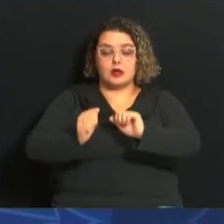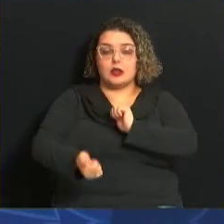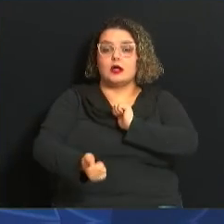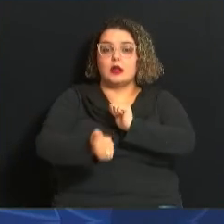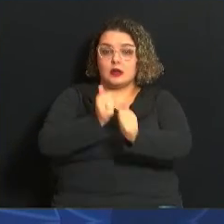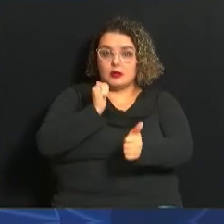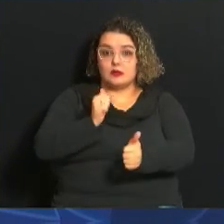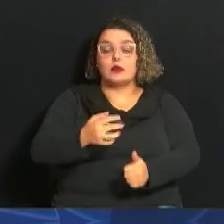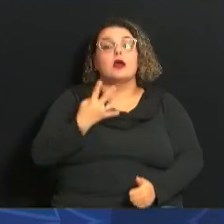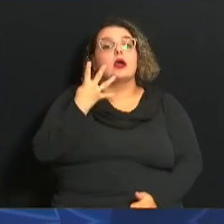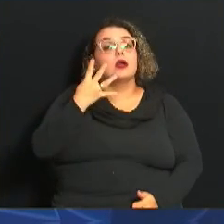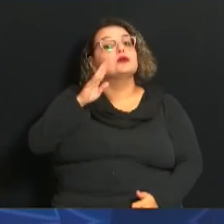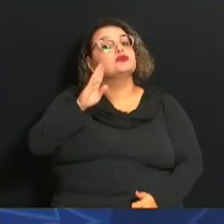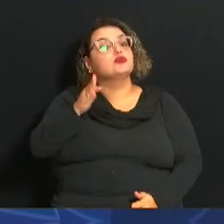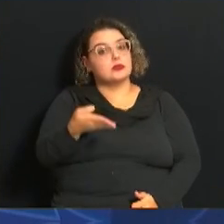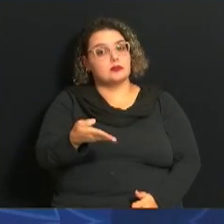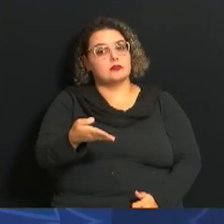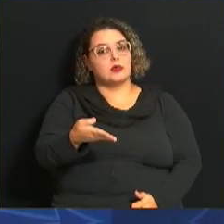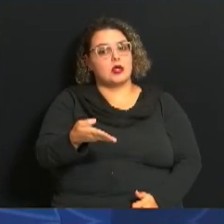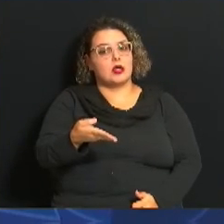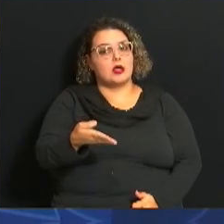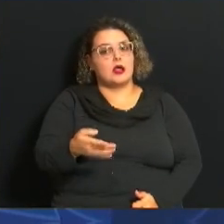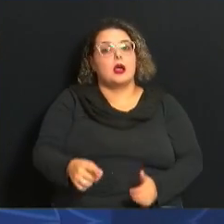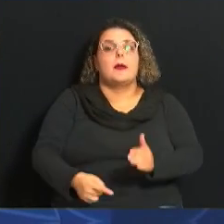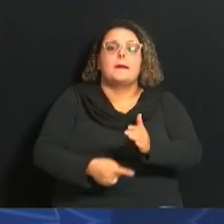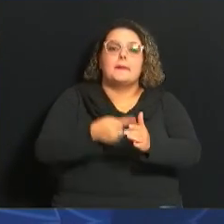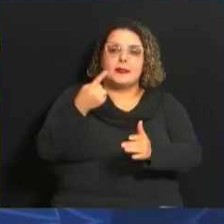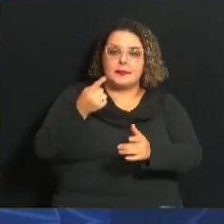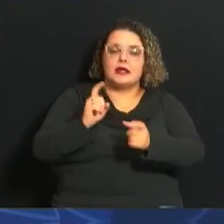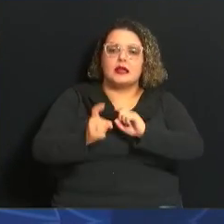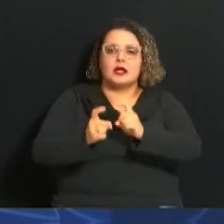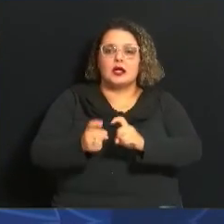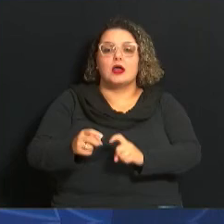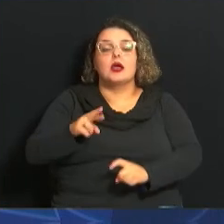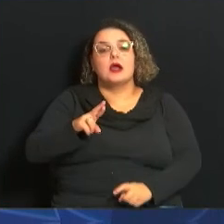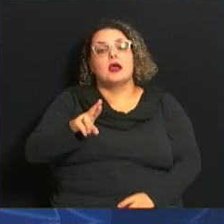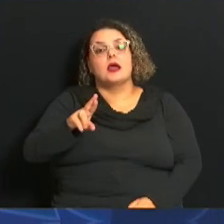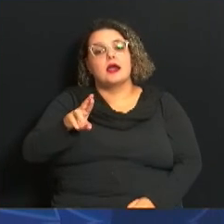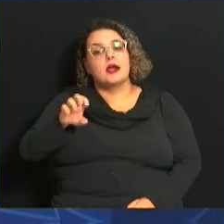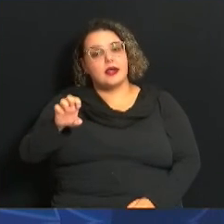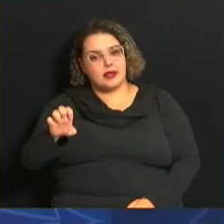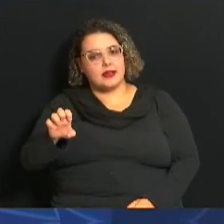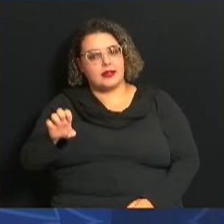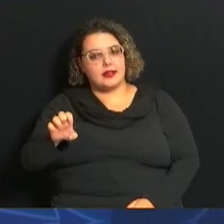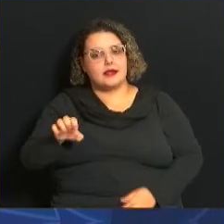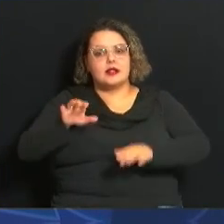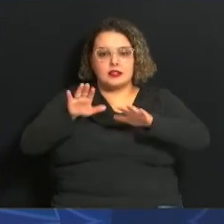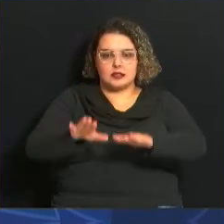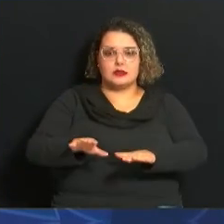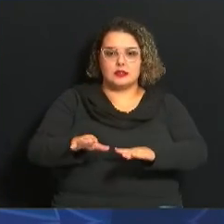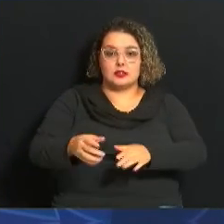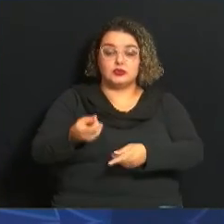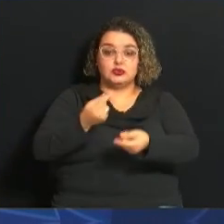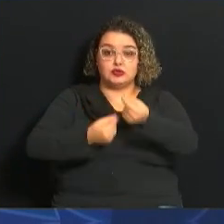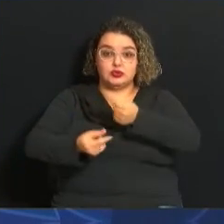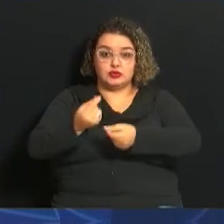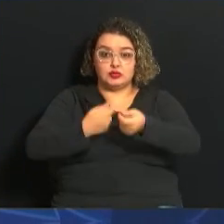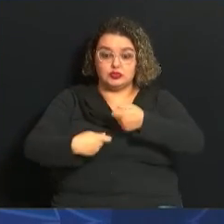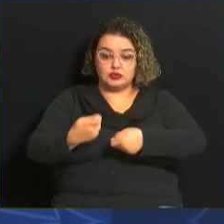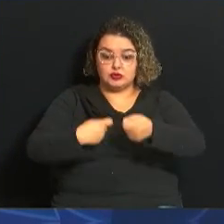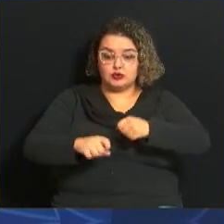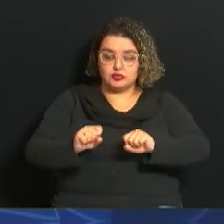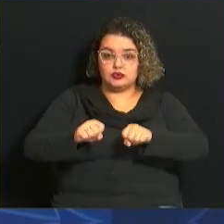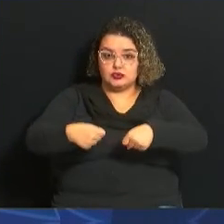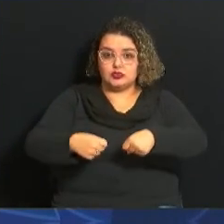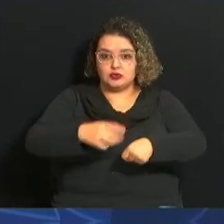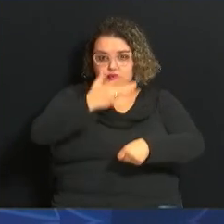às 4h30 da tarde, tem a primeira reunião extraordinária da Comissão Permanente de Economia e Defesa dos